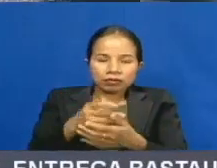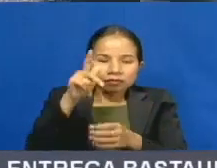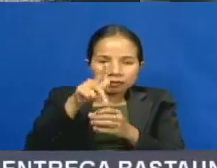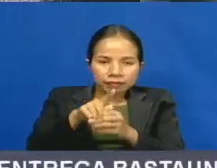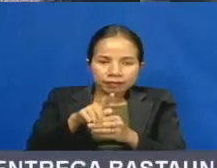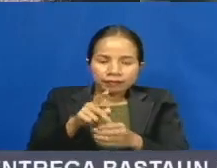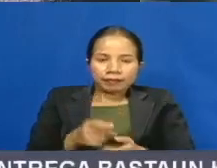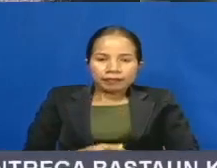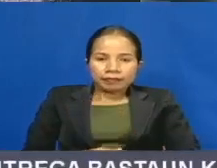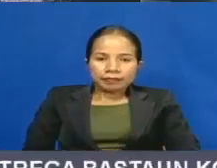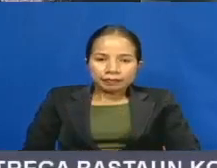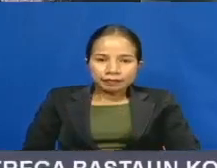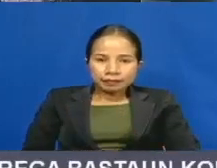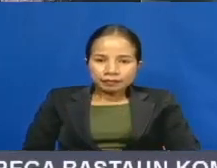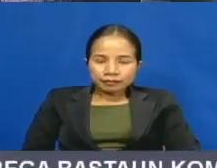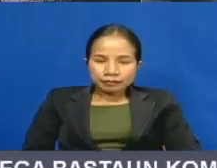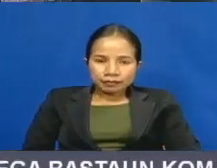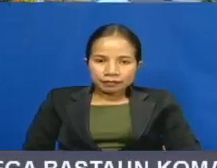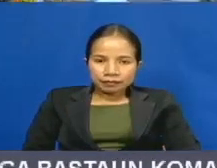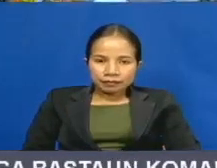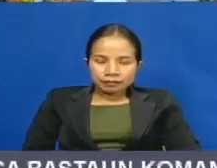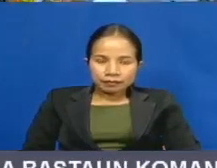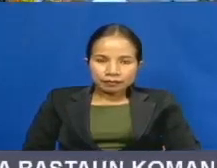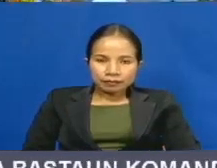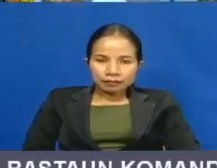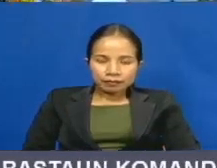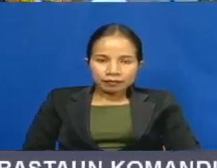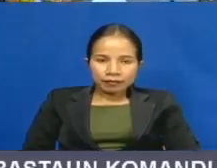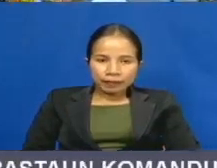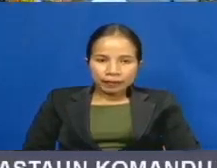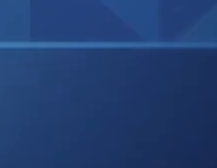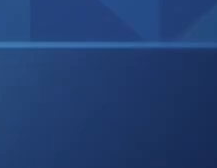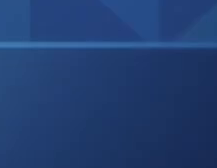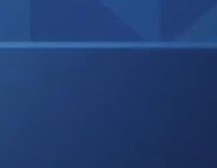petrolífero Timoto Guzmão Agustino Neno RTTL.